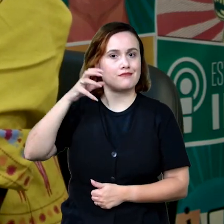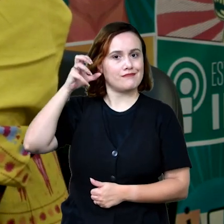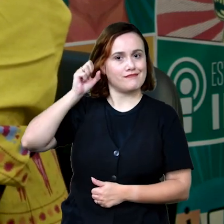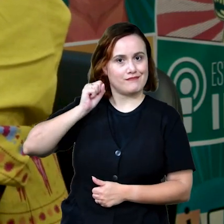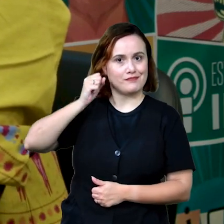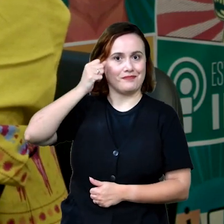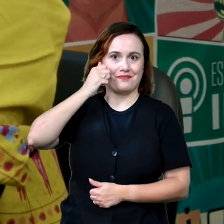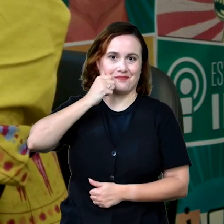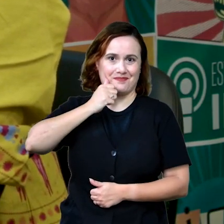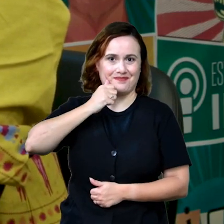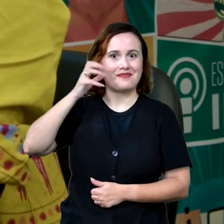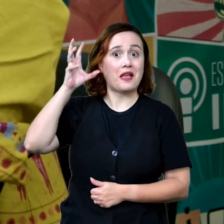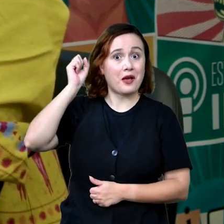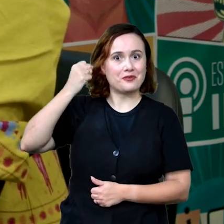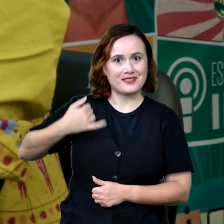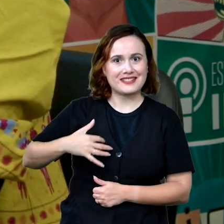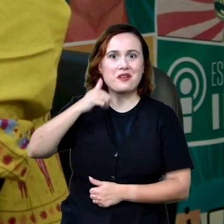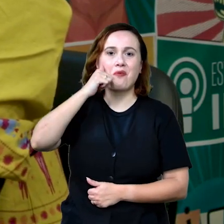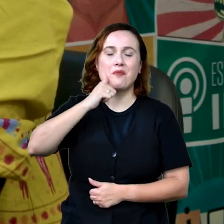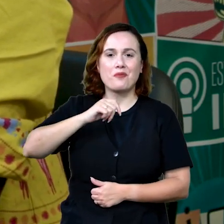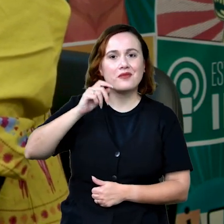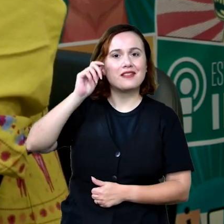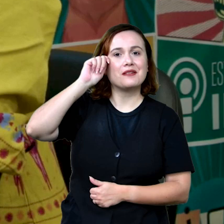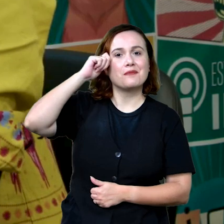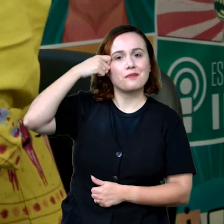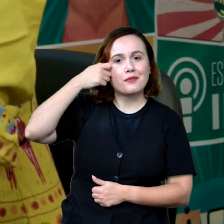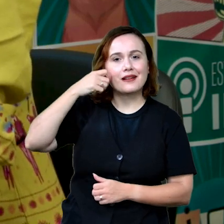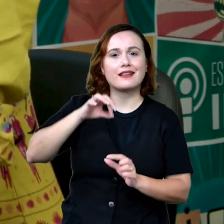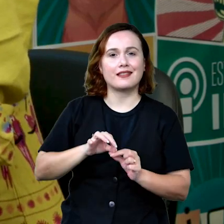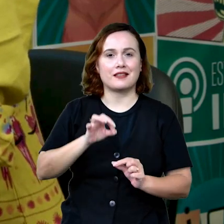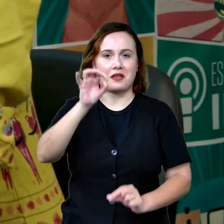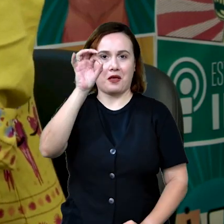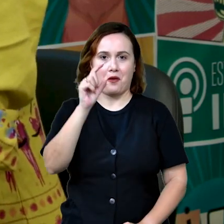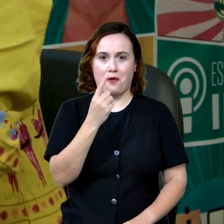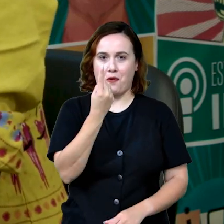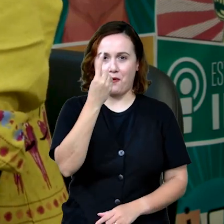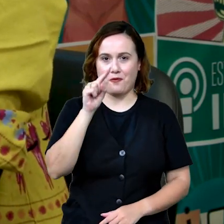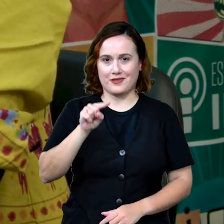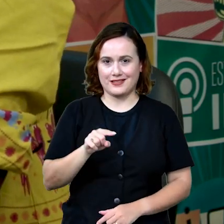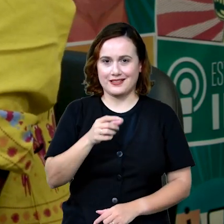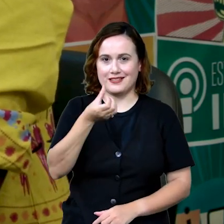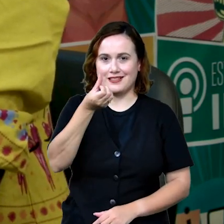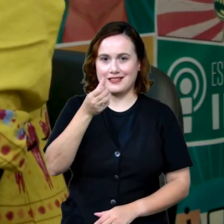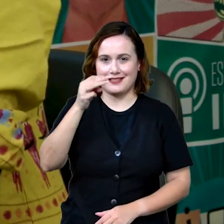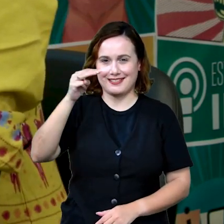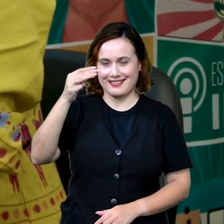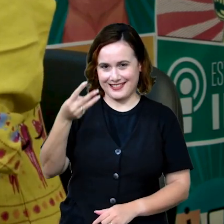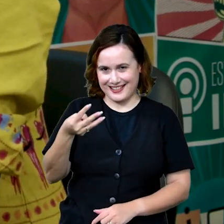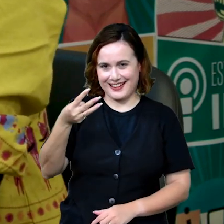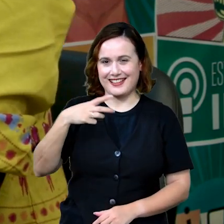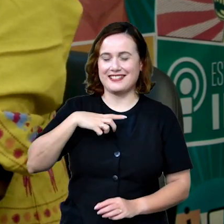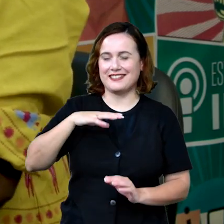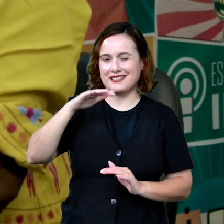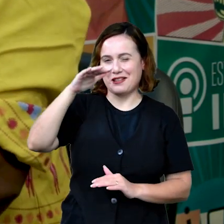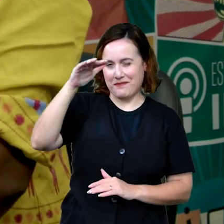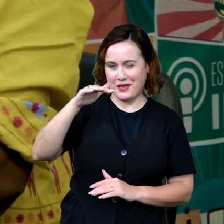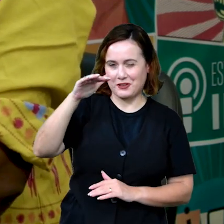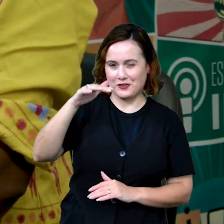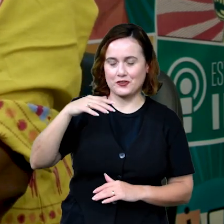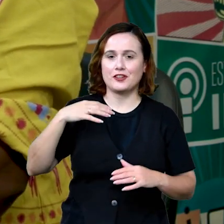preta, tenho mais ou menos 1,63 m, então eu sou baixinha, tenho um peso médio, estou